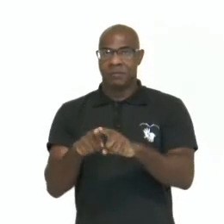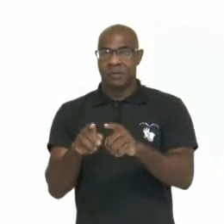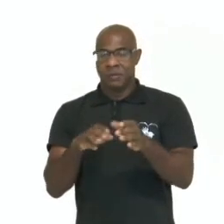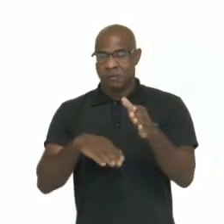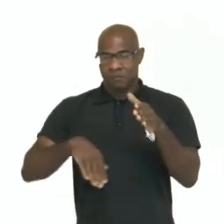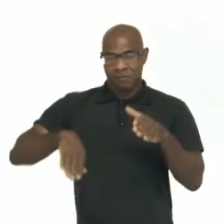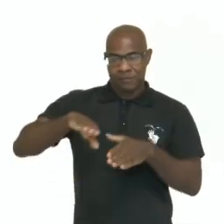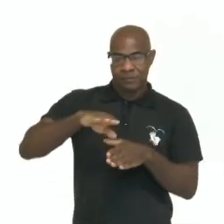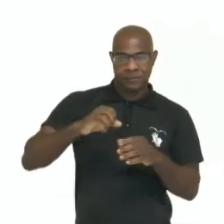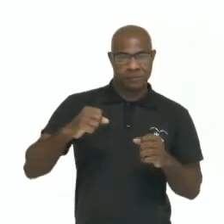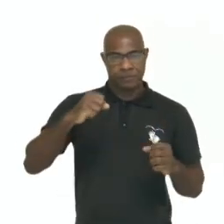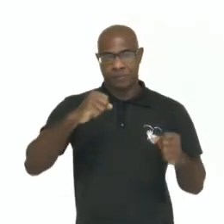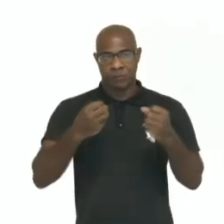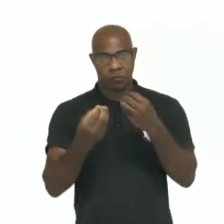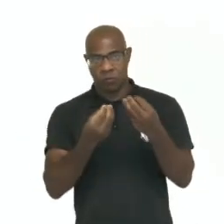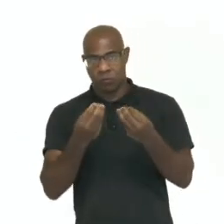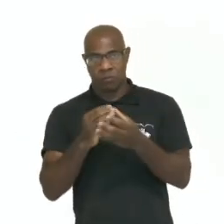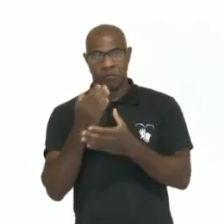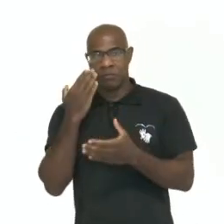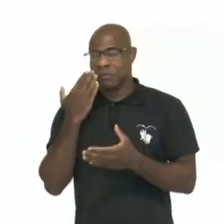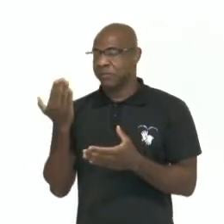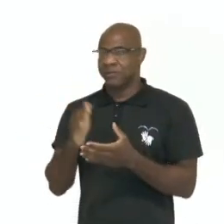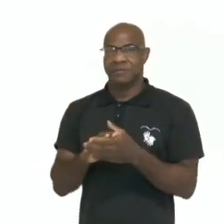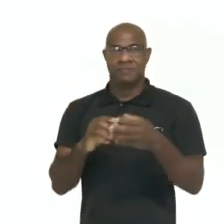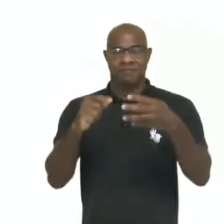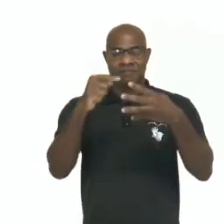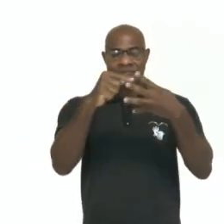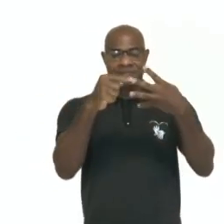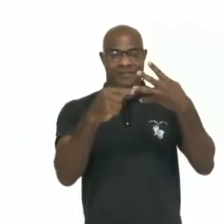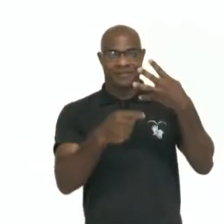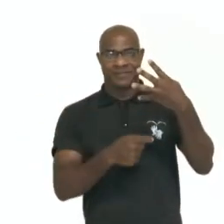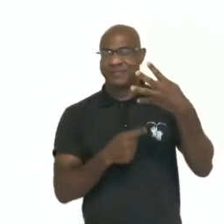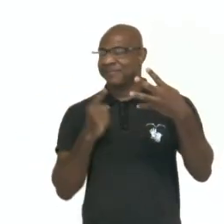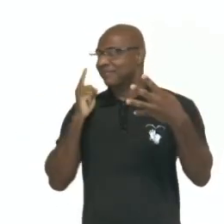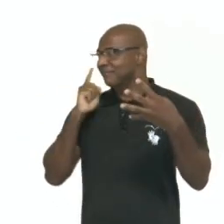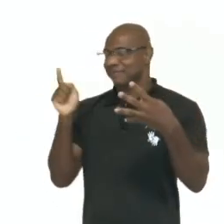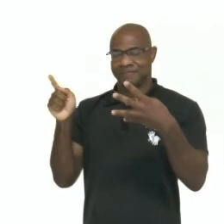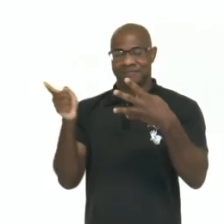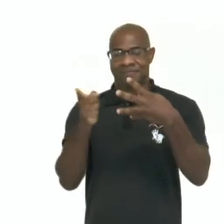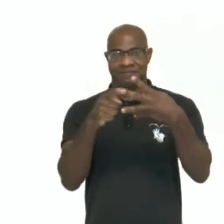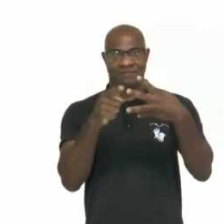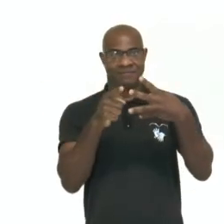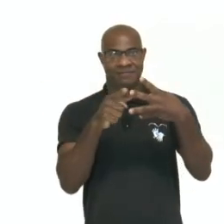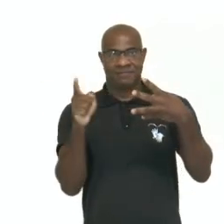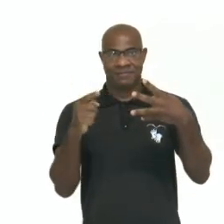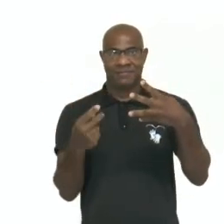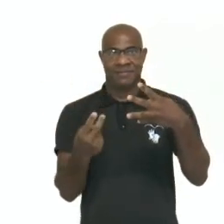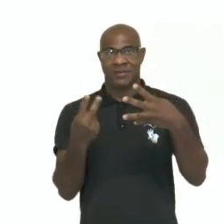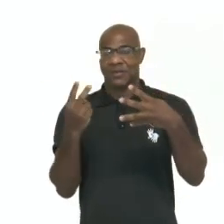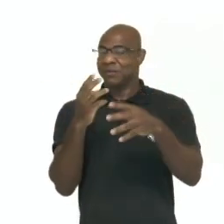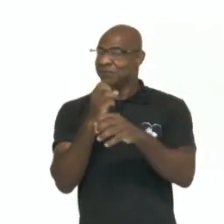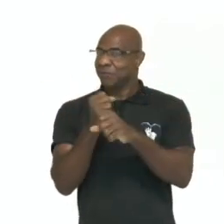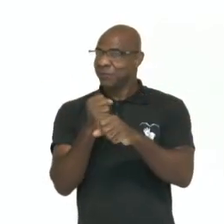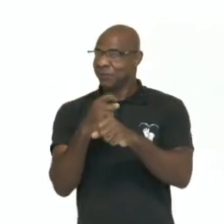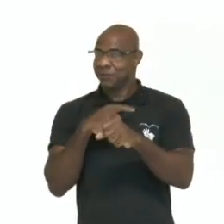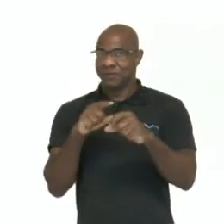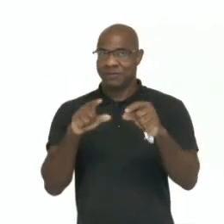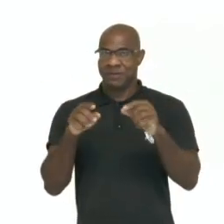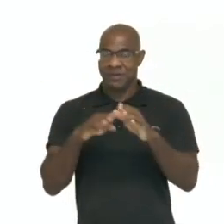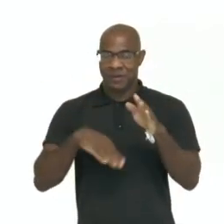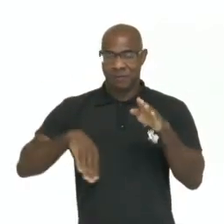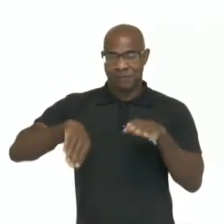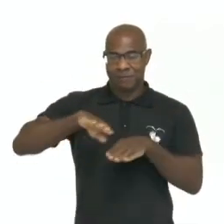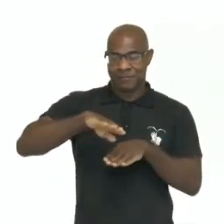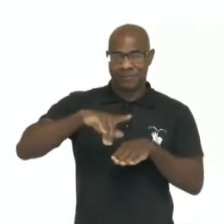tecnicamente correto. Quanto ao vazare, equivale a 2 pontos e corresponde a um chute nas